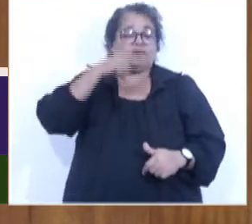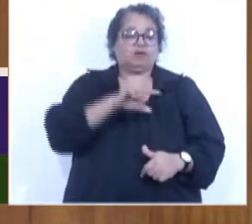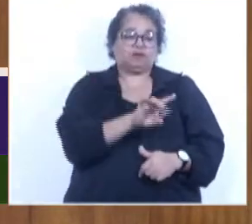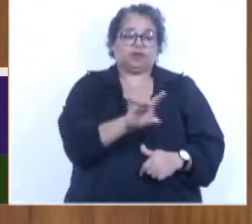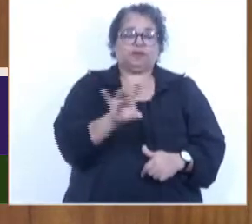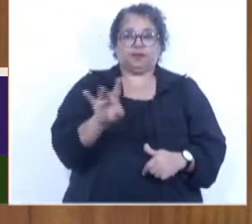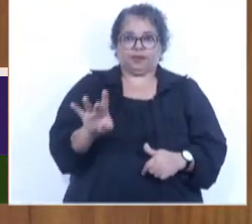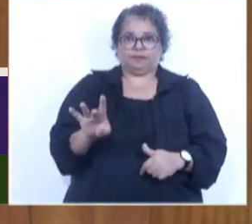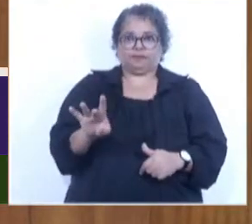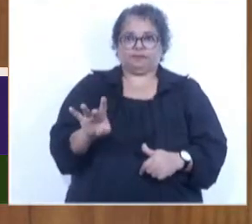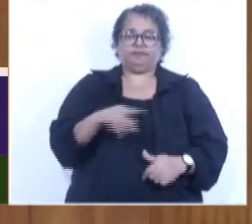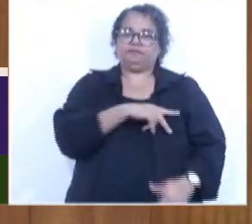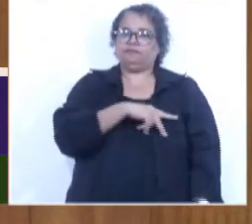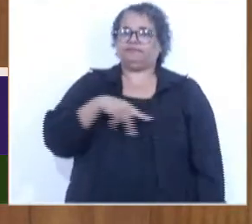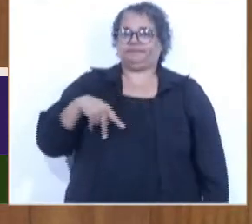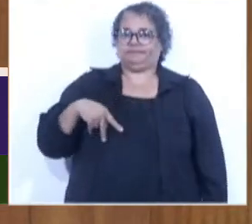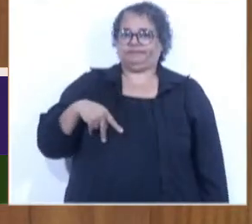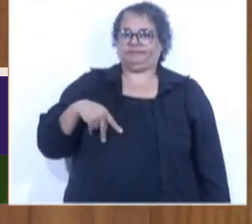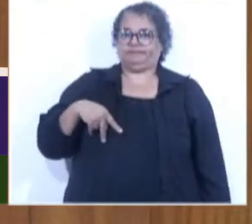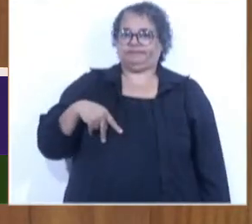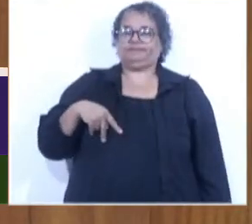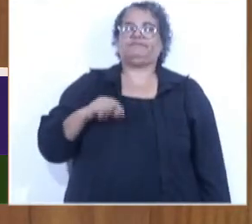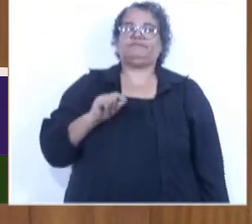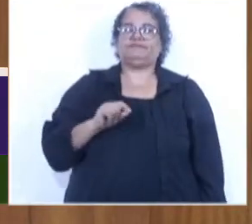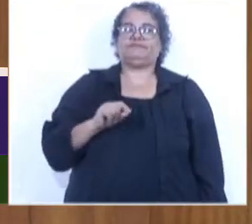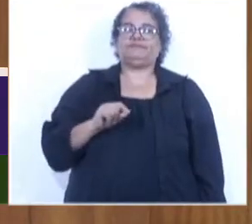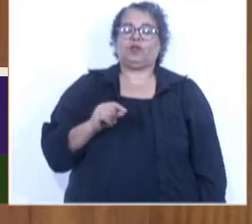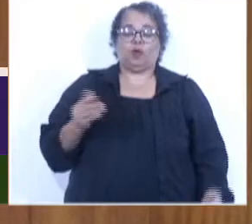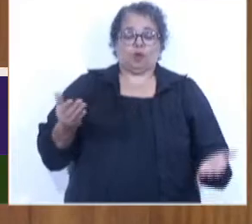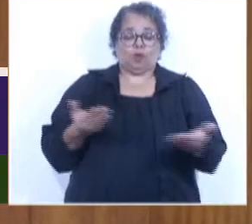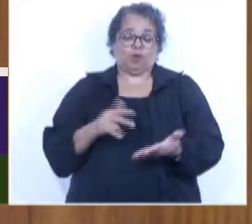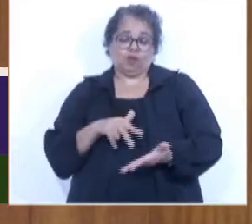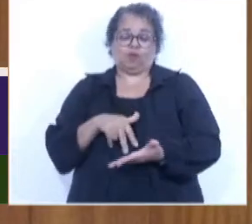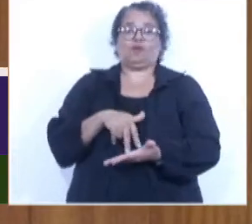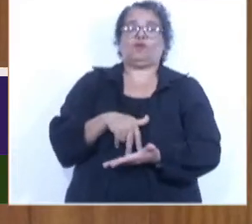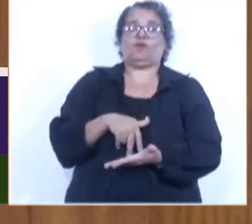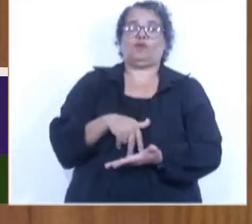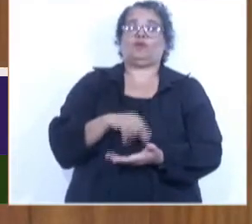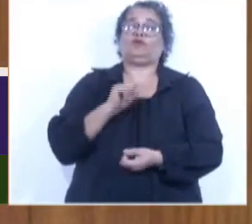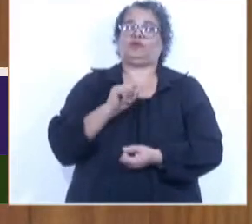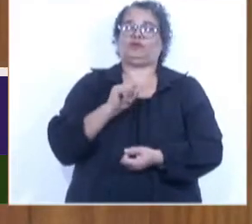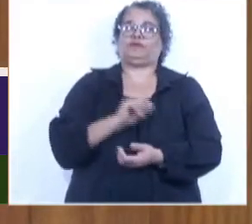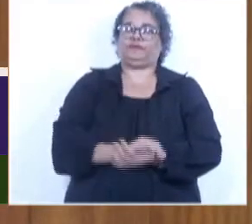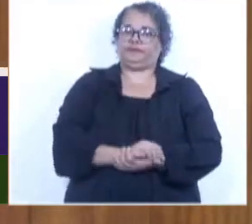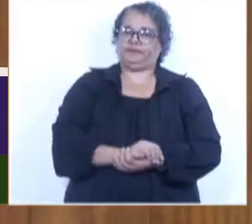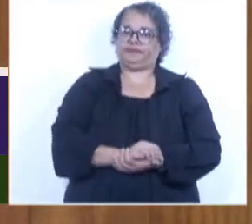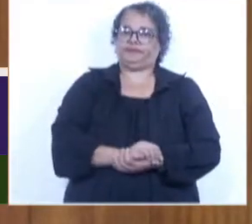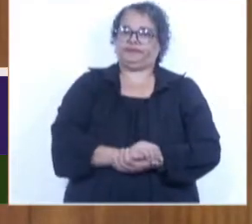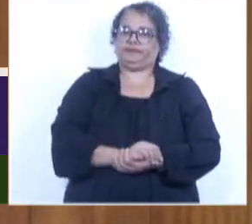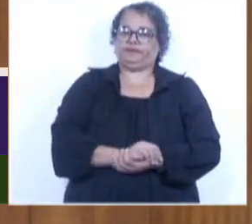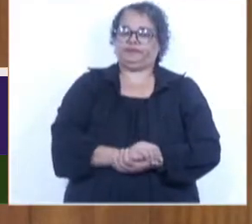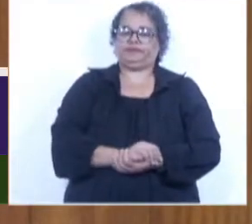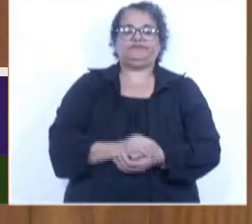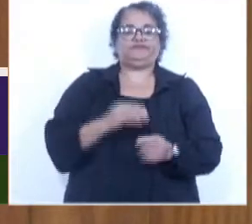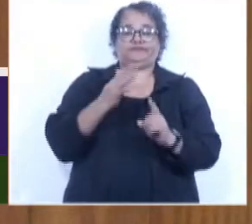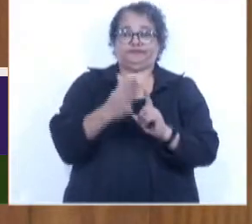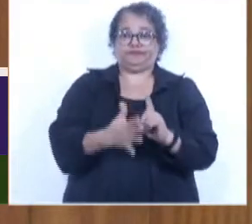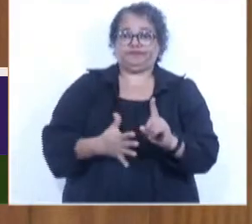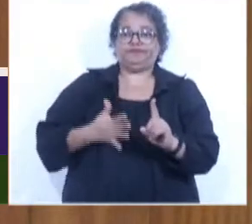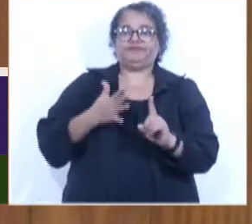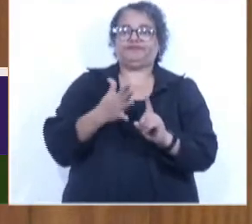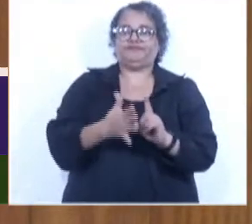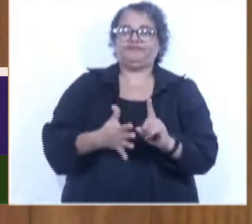senhor presidente eu venho aqui hoje nessa Tribuna para falar um pouquinho